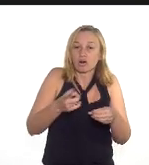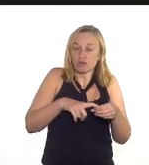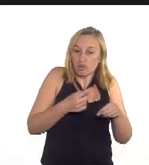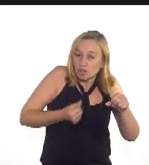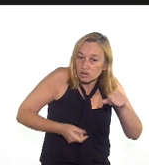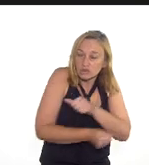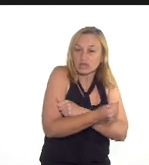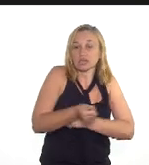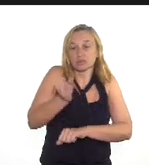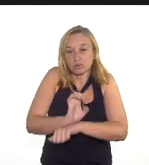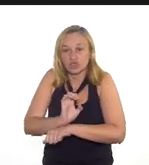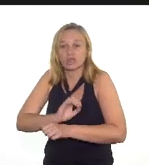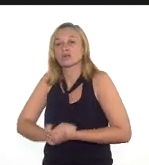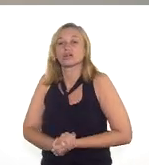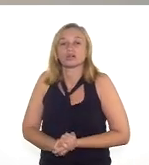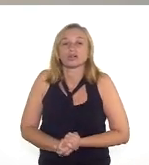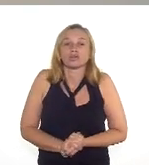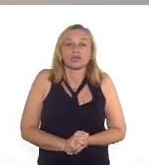financeiro para o Estado.